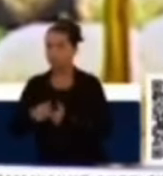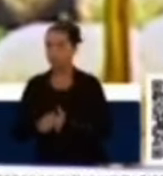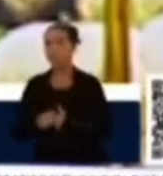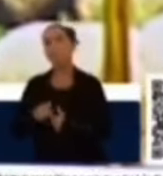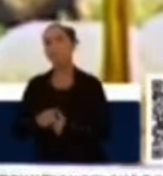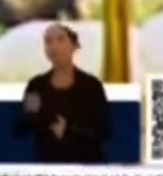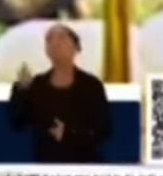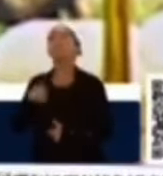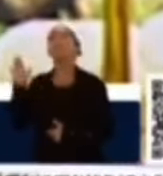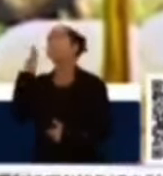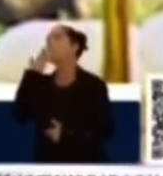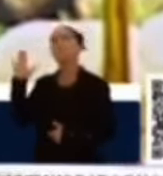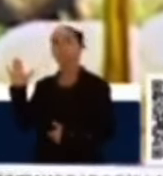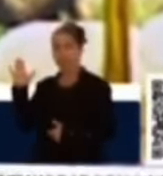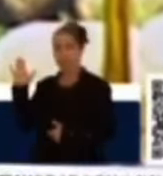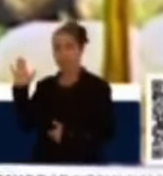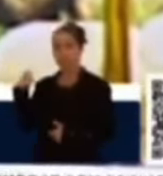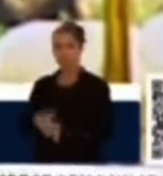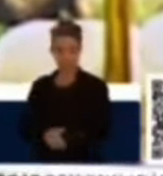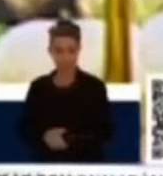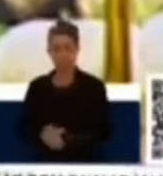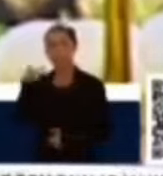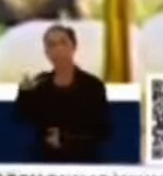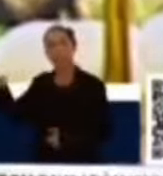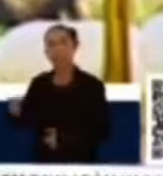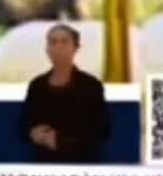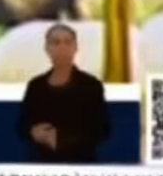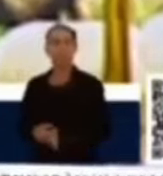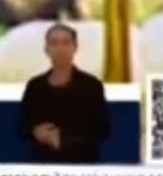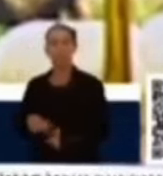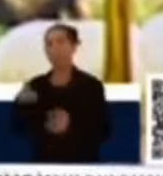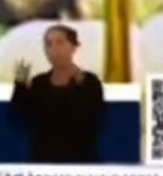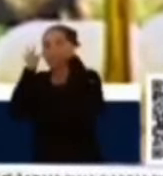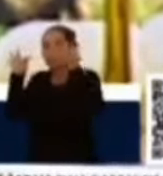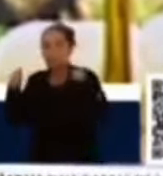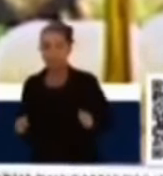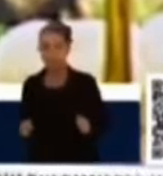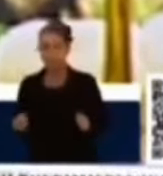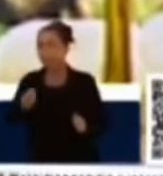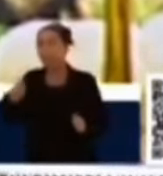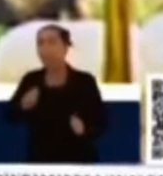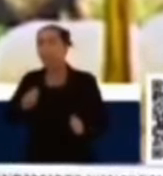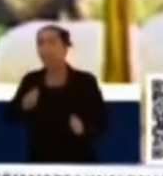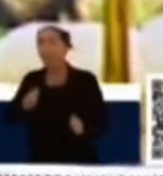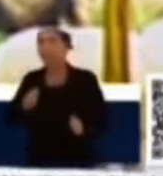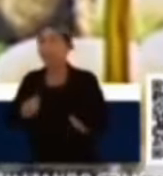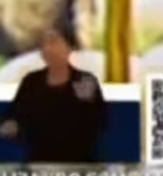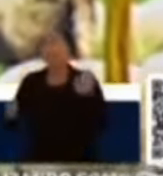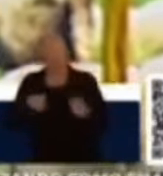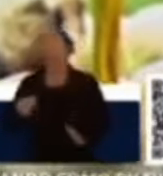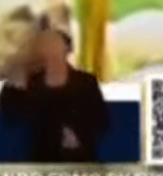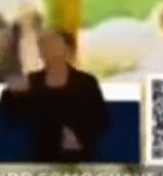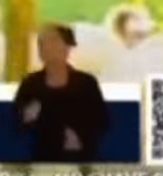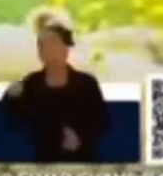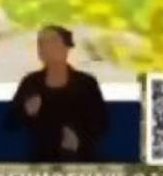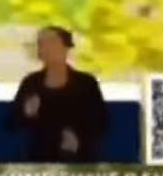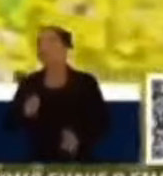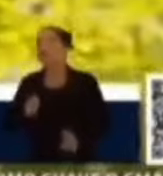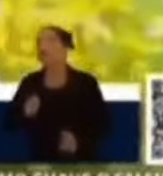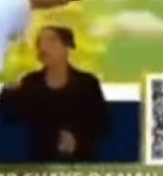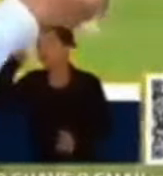nos comentários o que você achou da fala do apóstolo. Ele está correto mesmo? Já que você saiu, meu filho, siga a sua vida, né? Ou você acha que ele